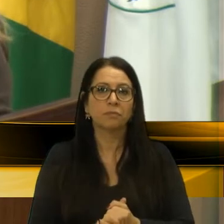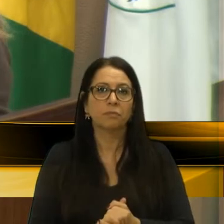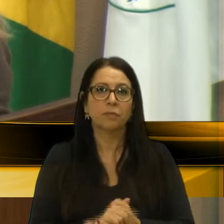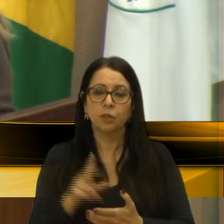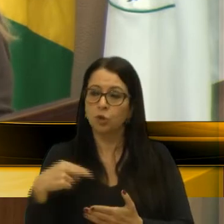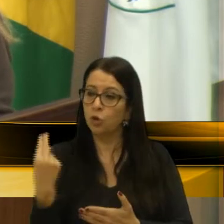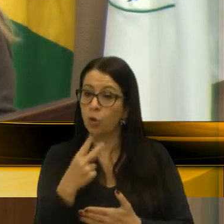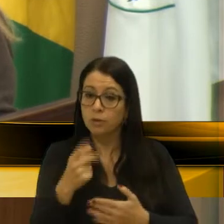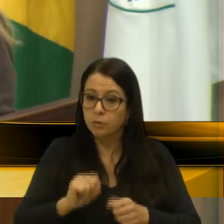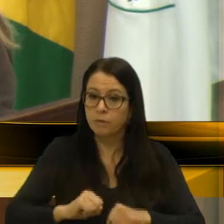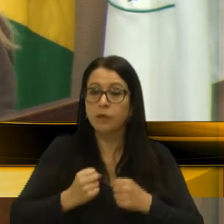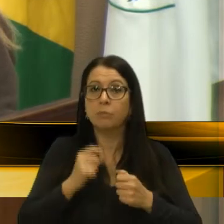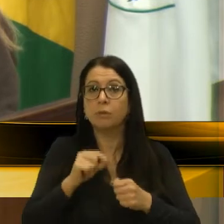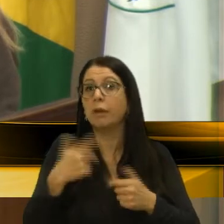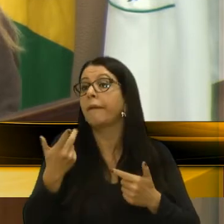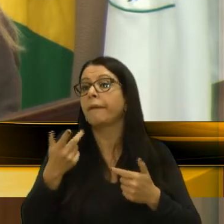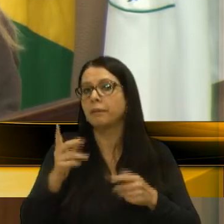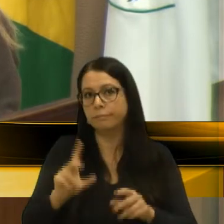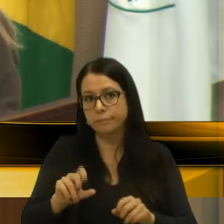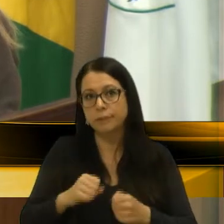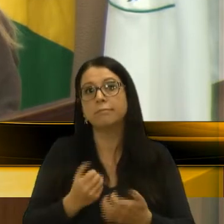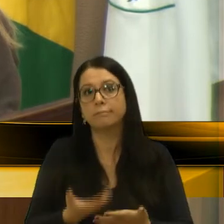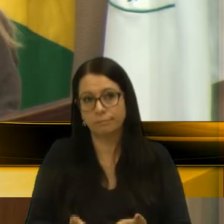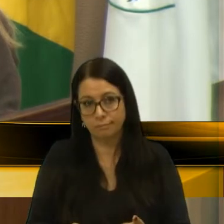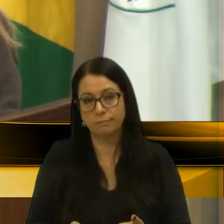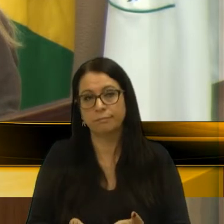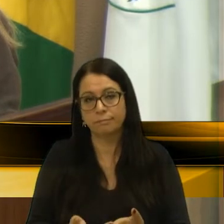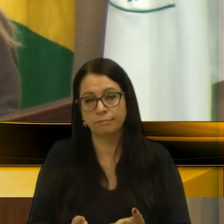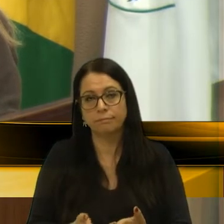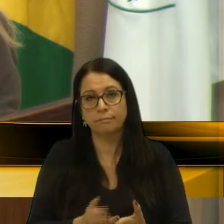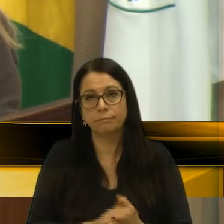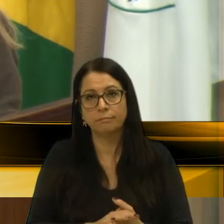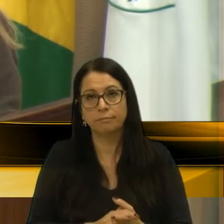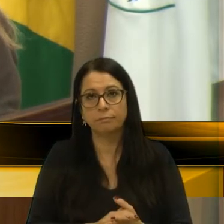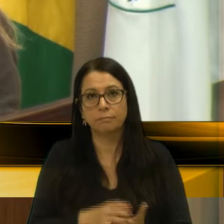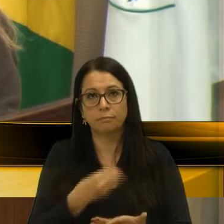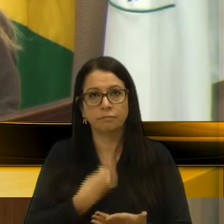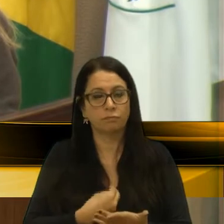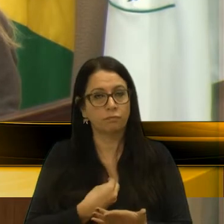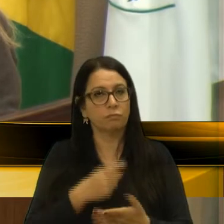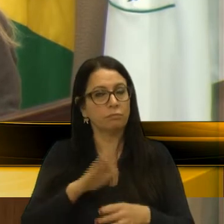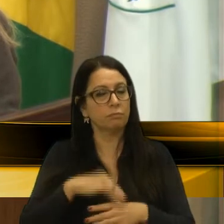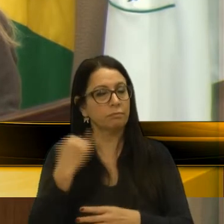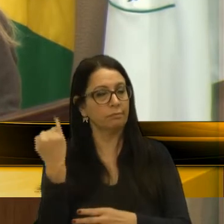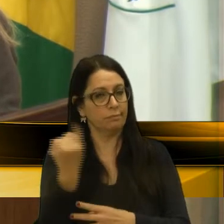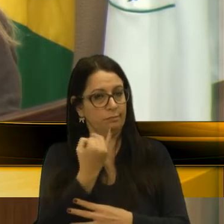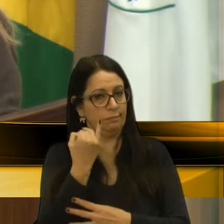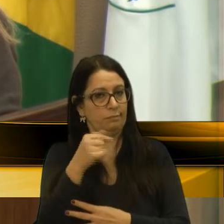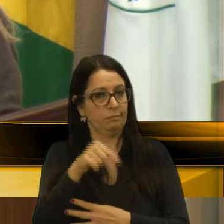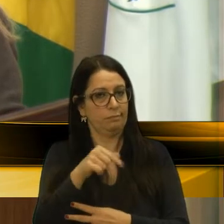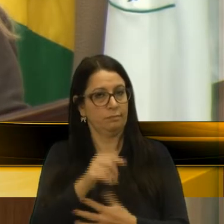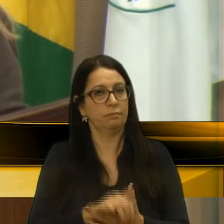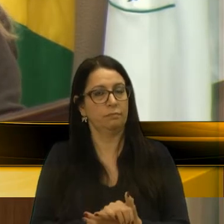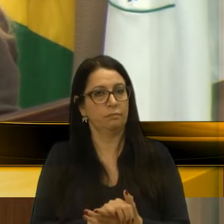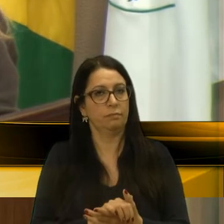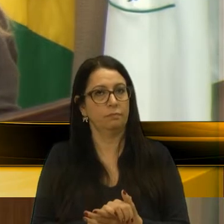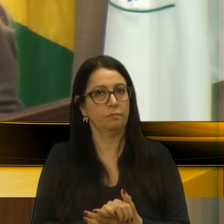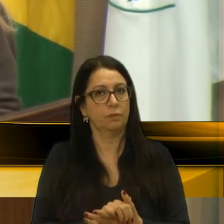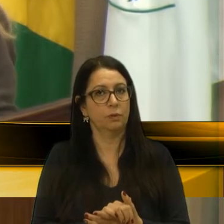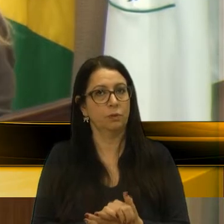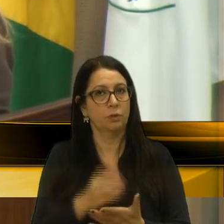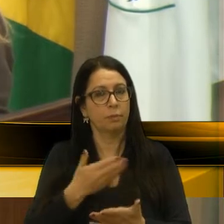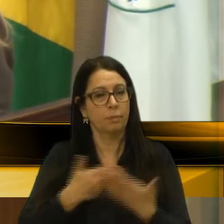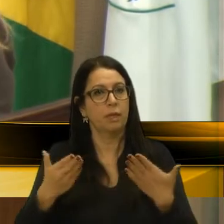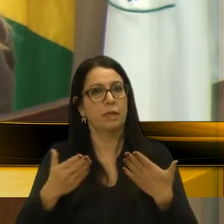nós não defendermos isso, quem vai defender? A vida é o que importa. Quando a gente perde